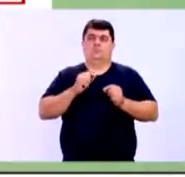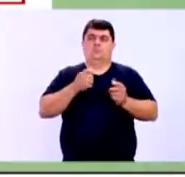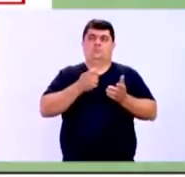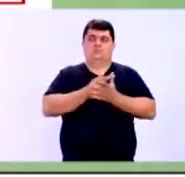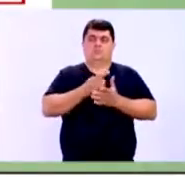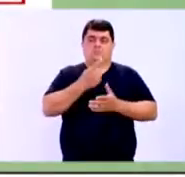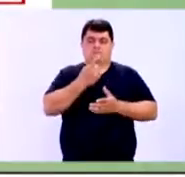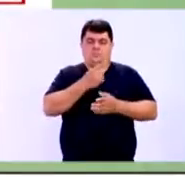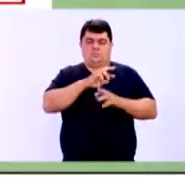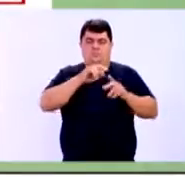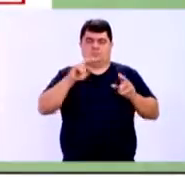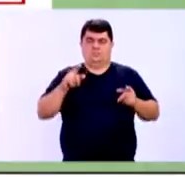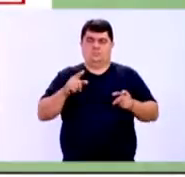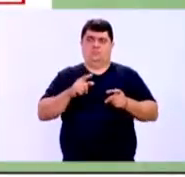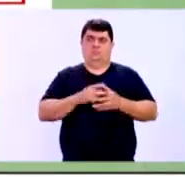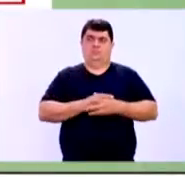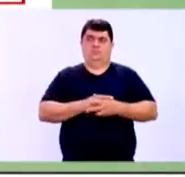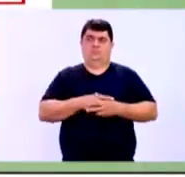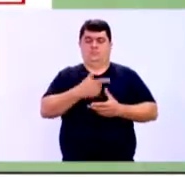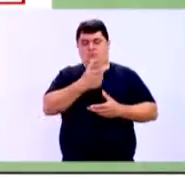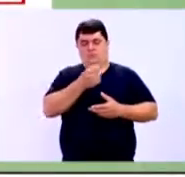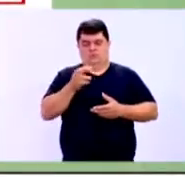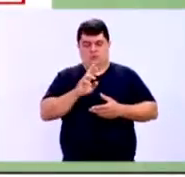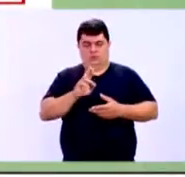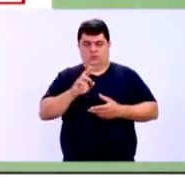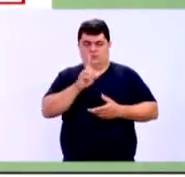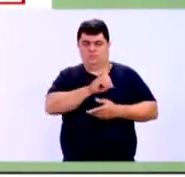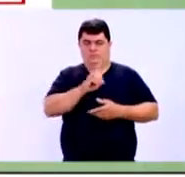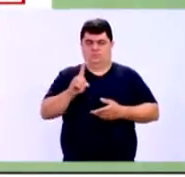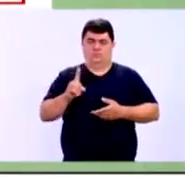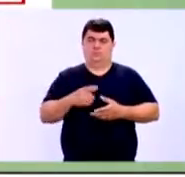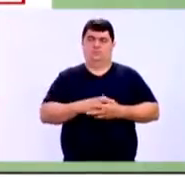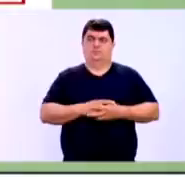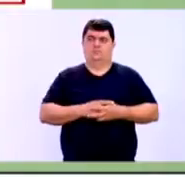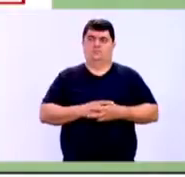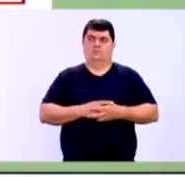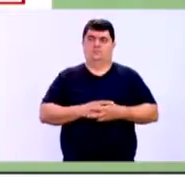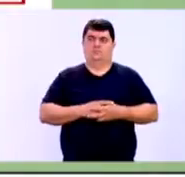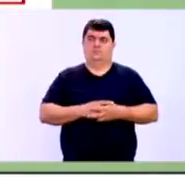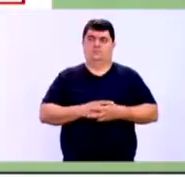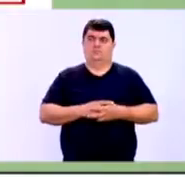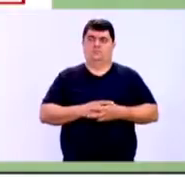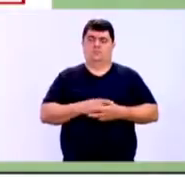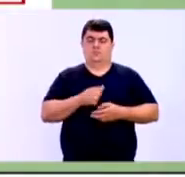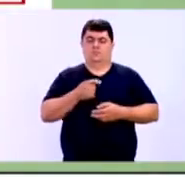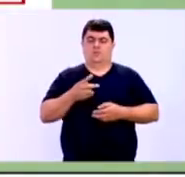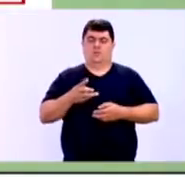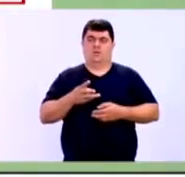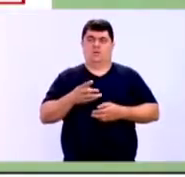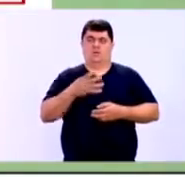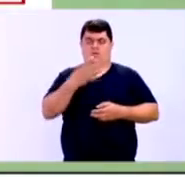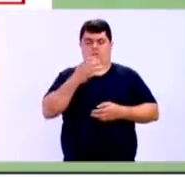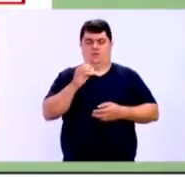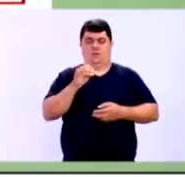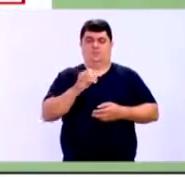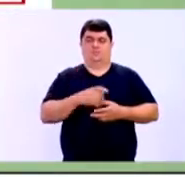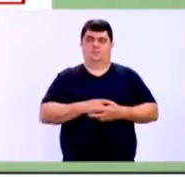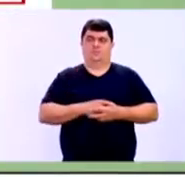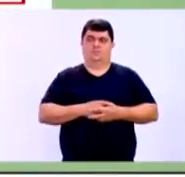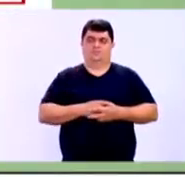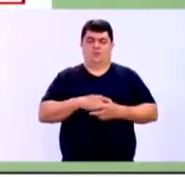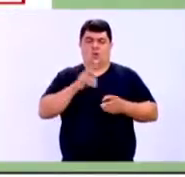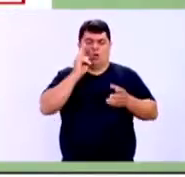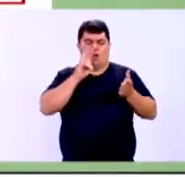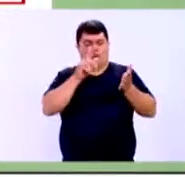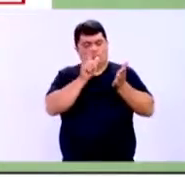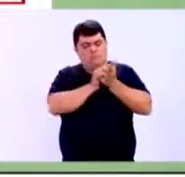de um produto, que custava quanto cada um? R$200. Então, qual foi a quantidade? 40. Então, olhando para